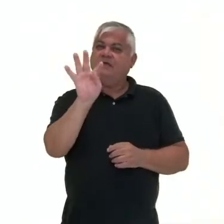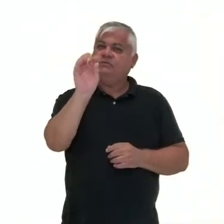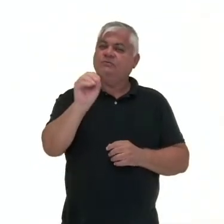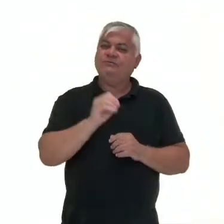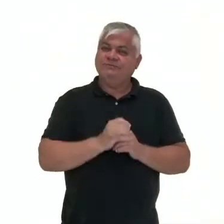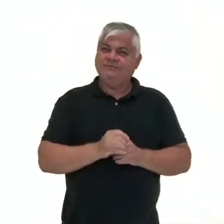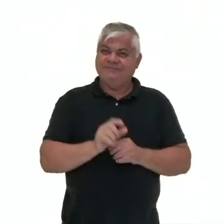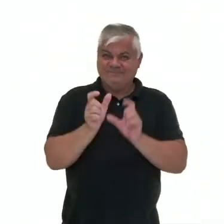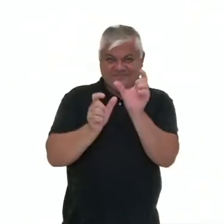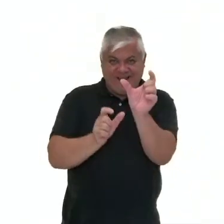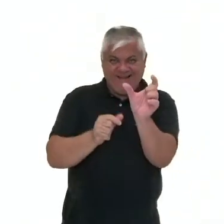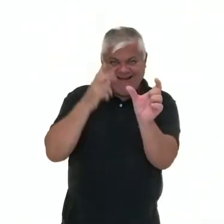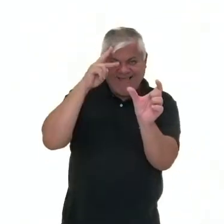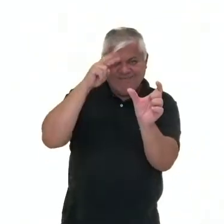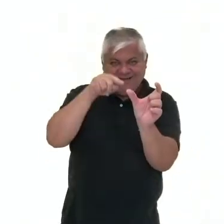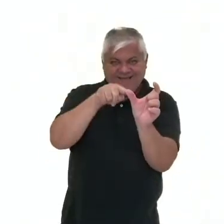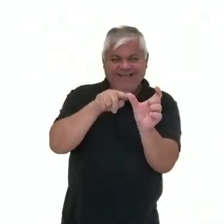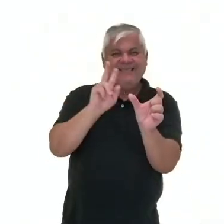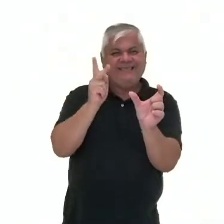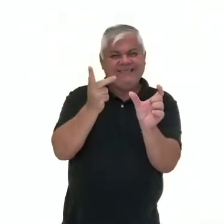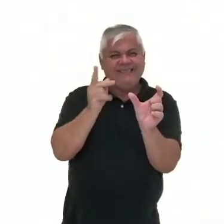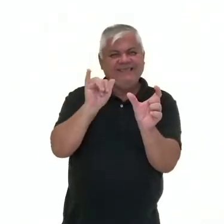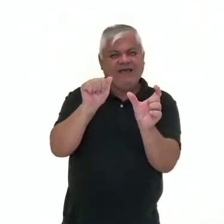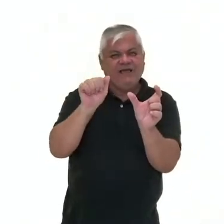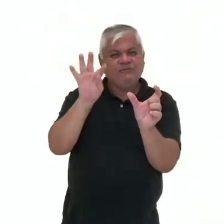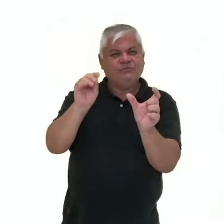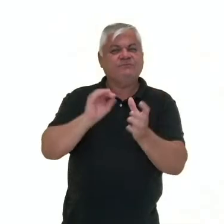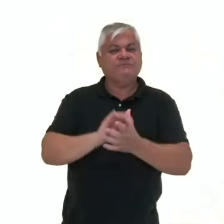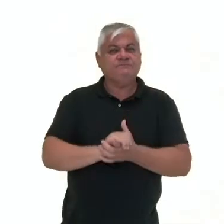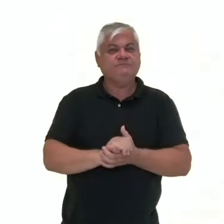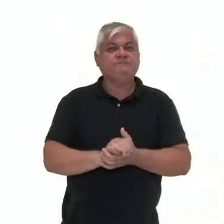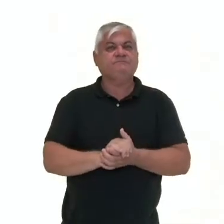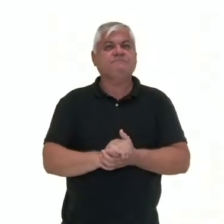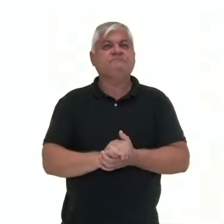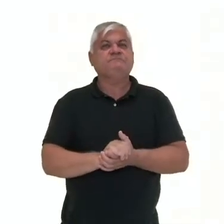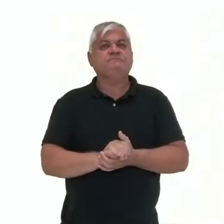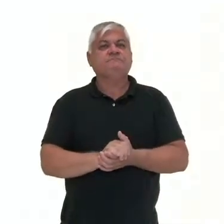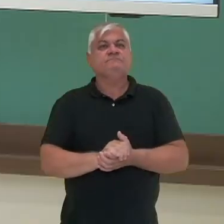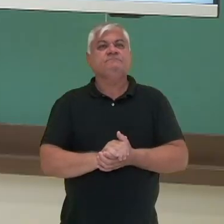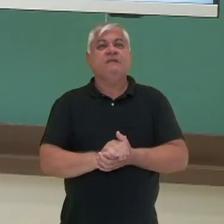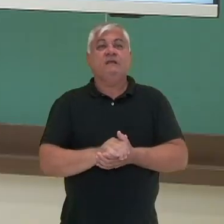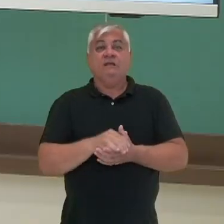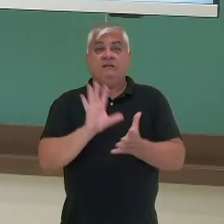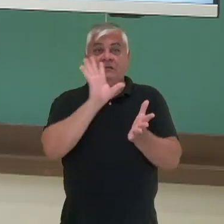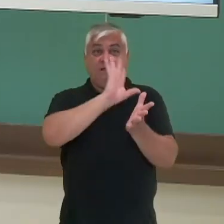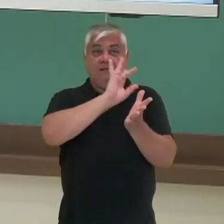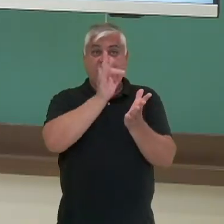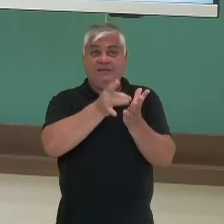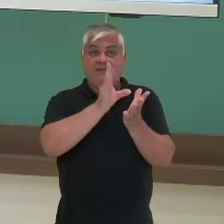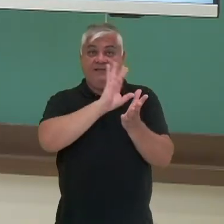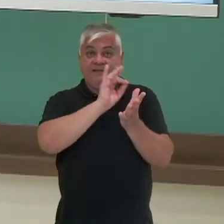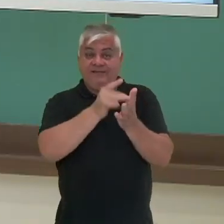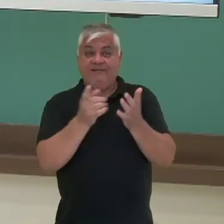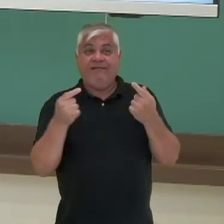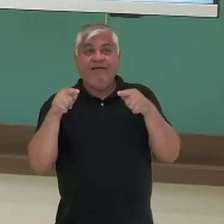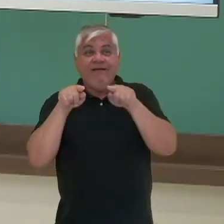vocês sabiam, né? O que era hiato. Então, olha lá. Duas vogais em